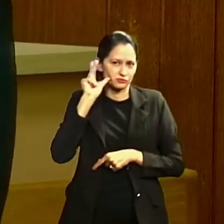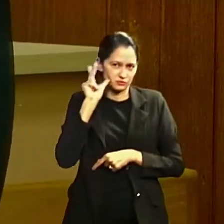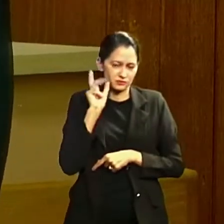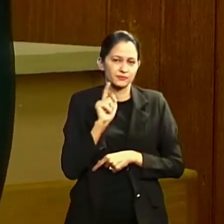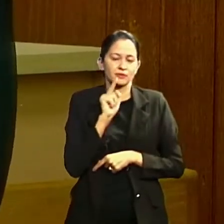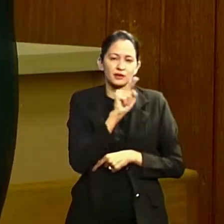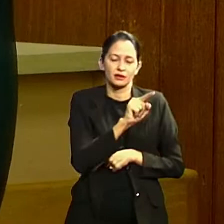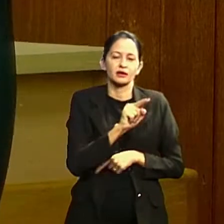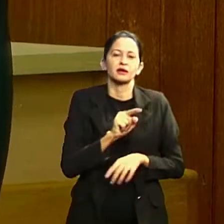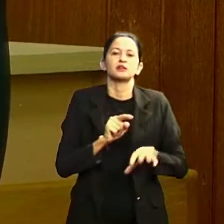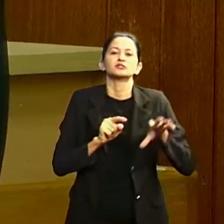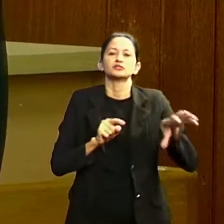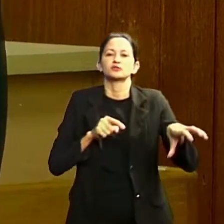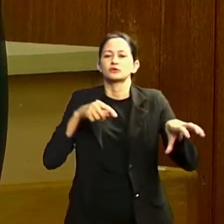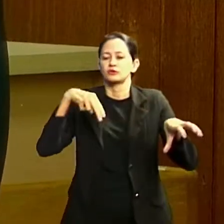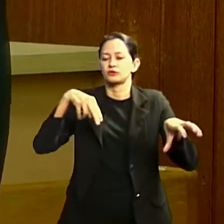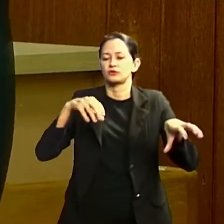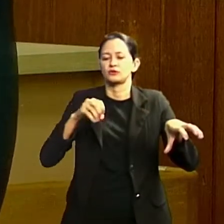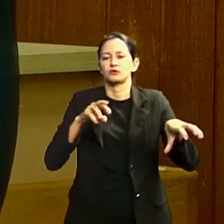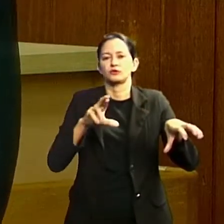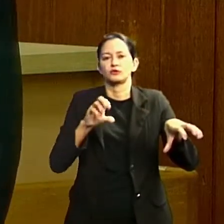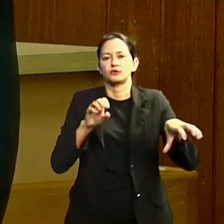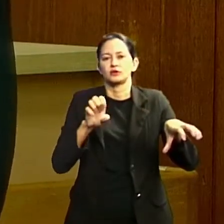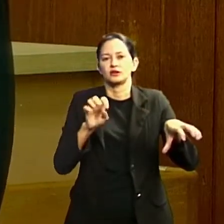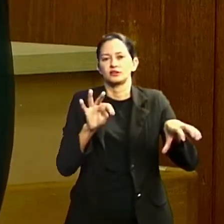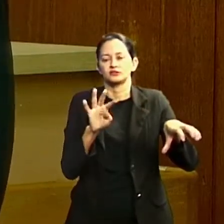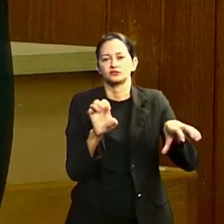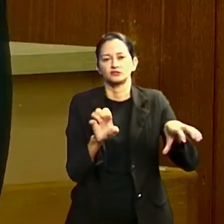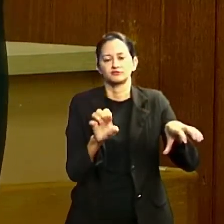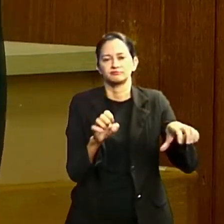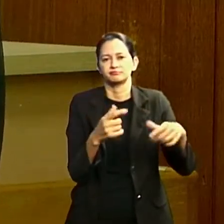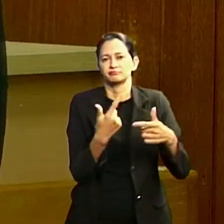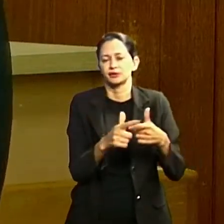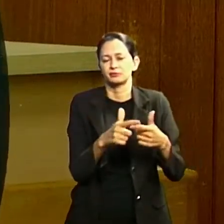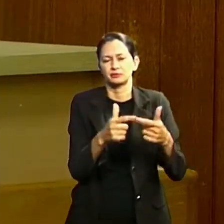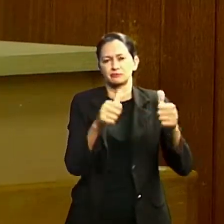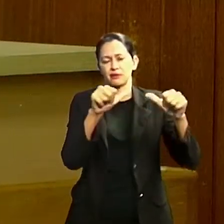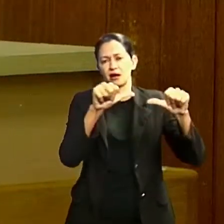da UPA Noroeste, também passa por uma crise, que nem mesmo